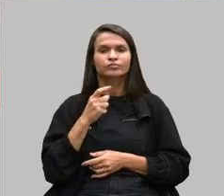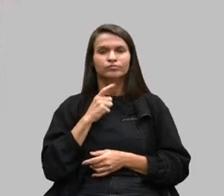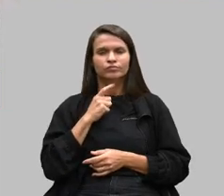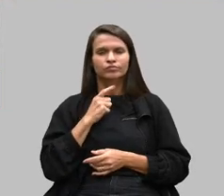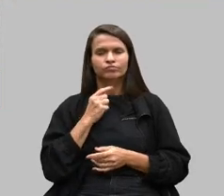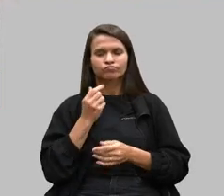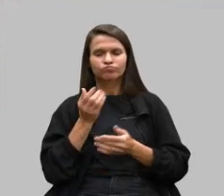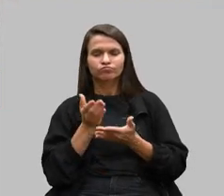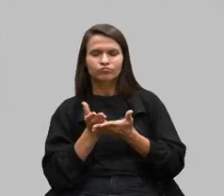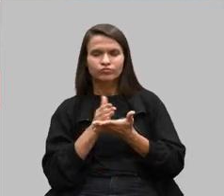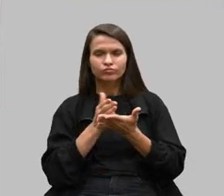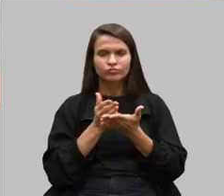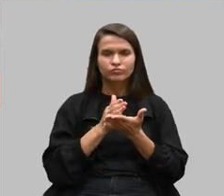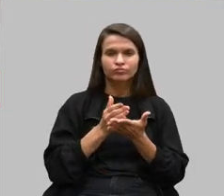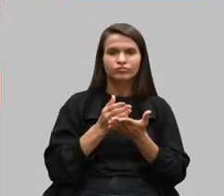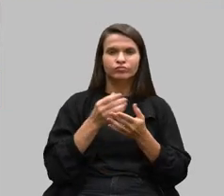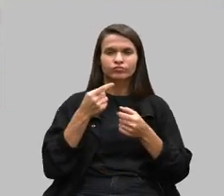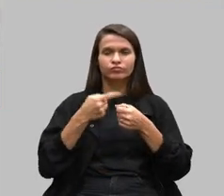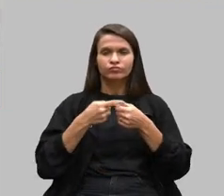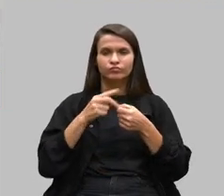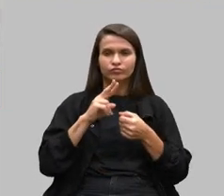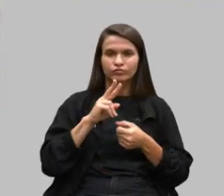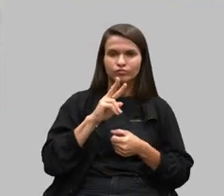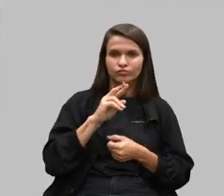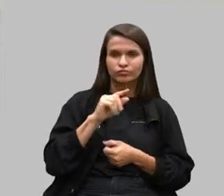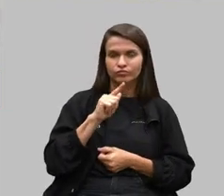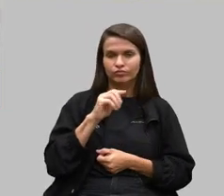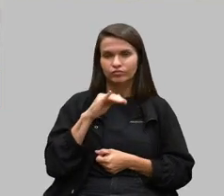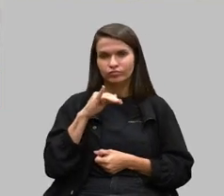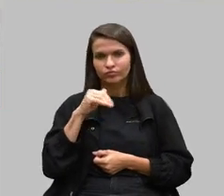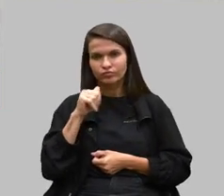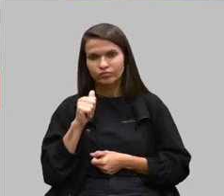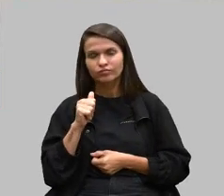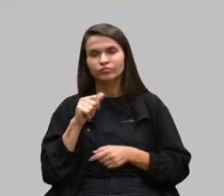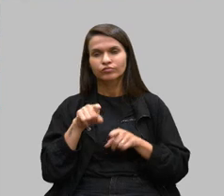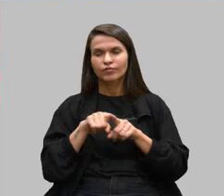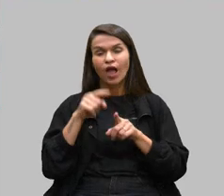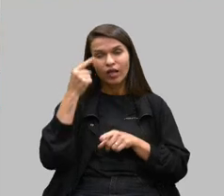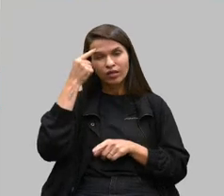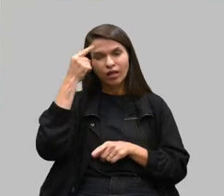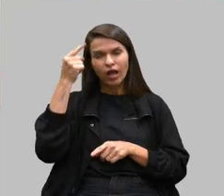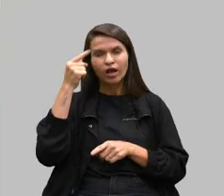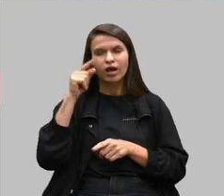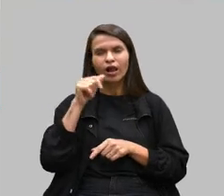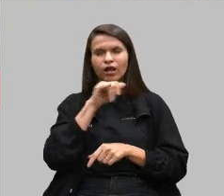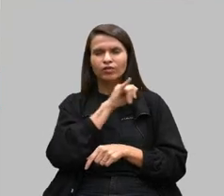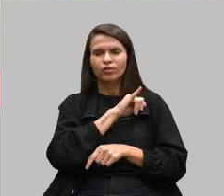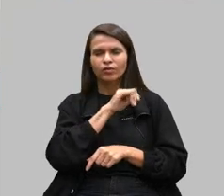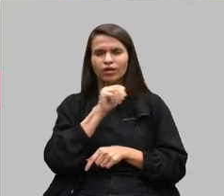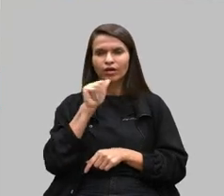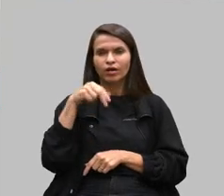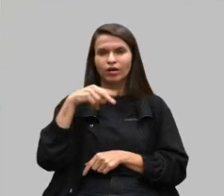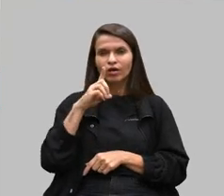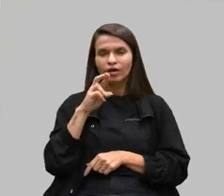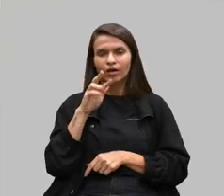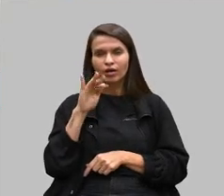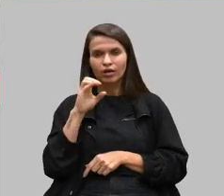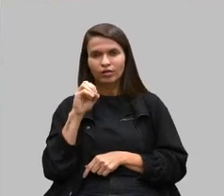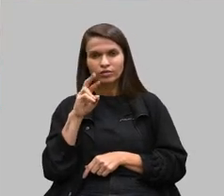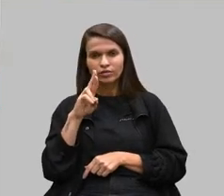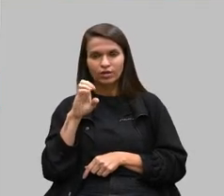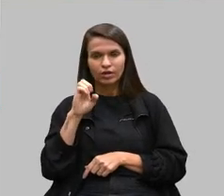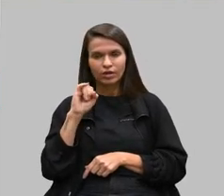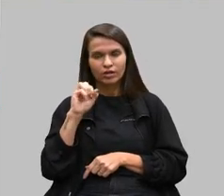Lavras A ideia é sair Angra dos Reis no porto o que dá uma economia muito grande nós já tivemos alguns